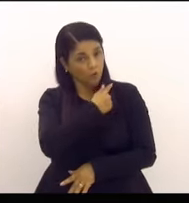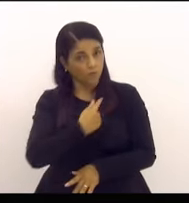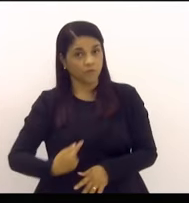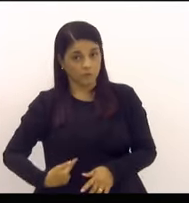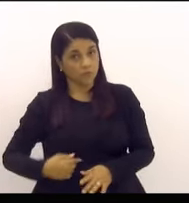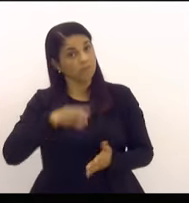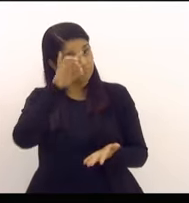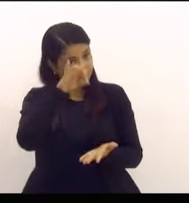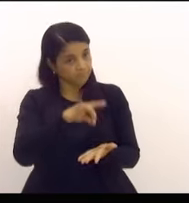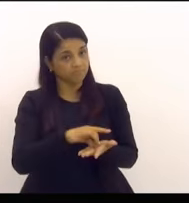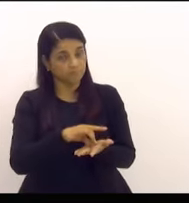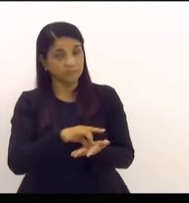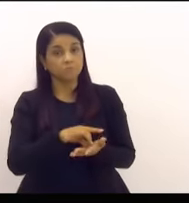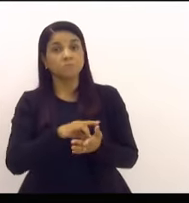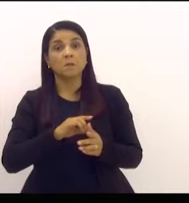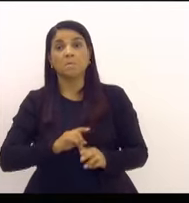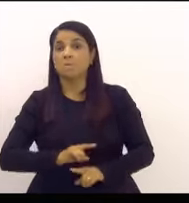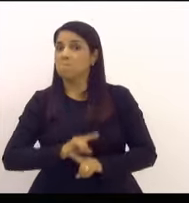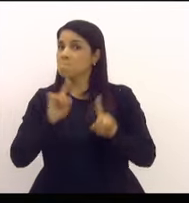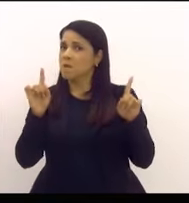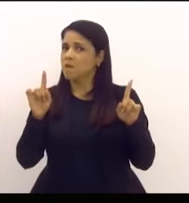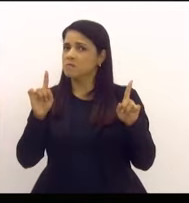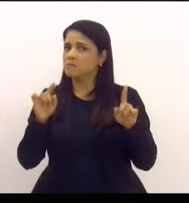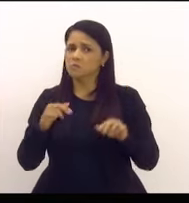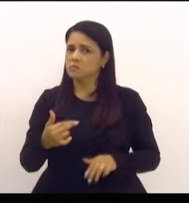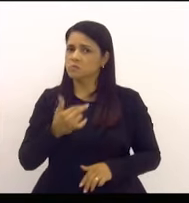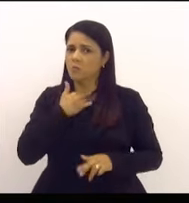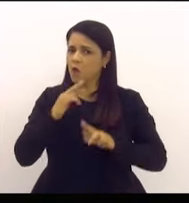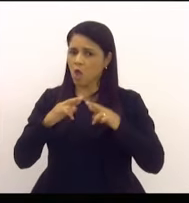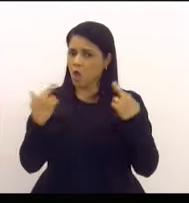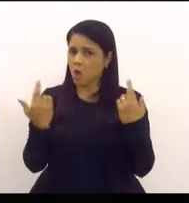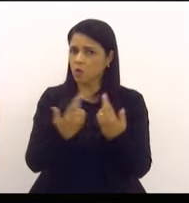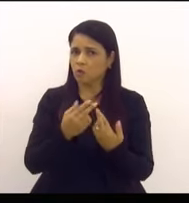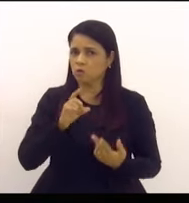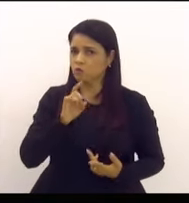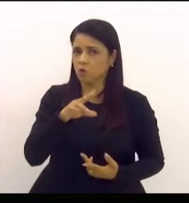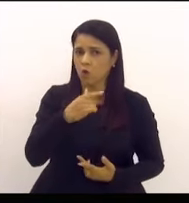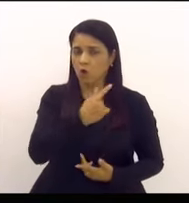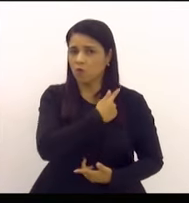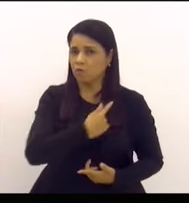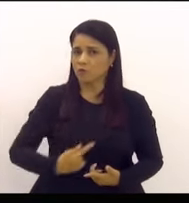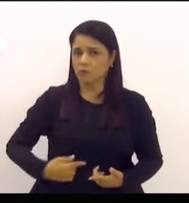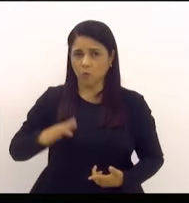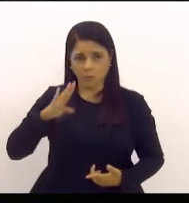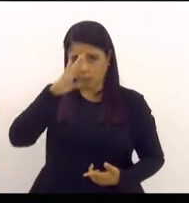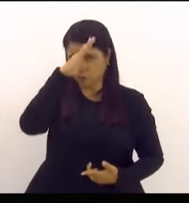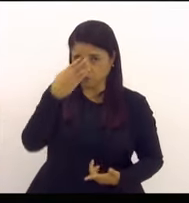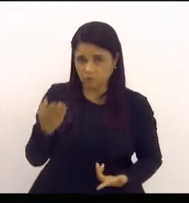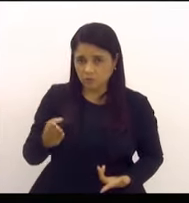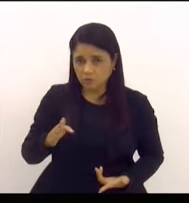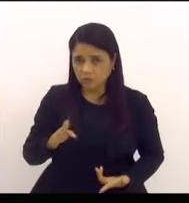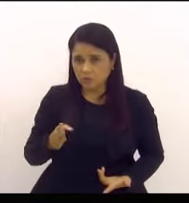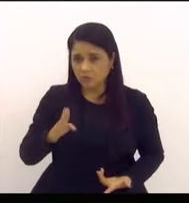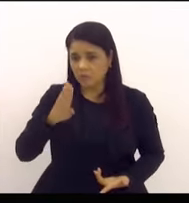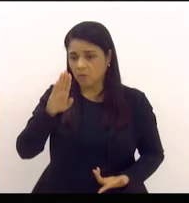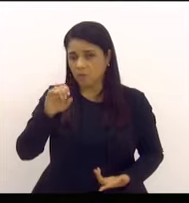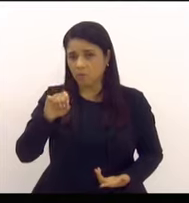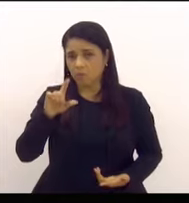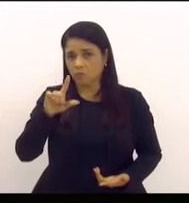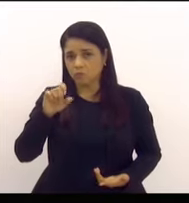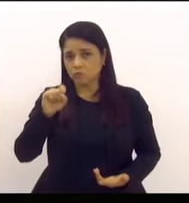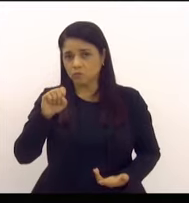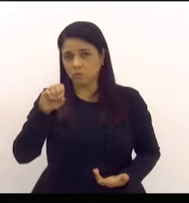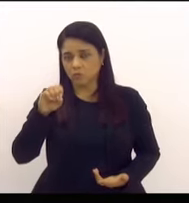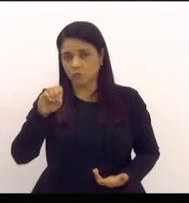é verdade, mas não pode ser uma reunião de governadores bolsonaristas. Por exemplo, eu quero aqui já antecipar